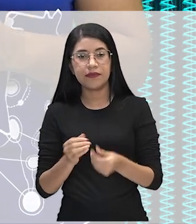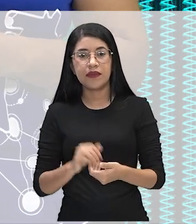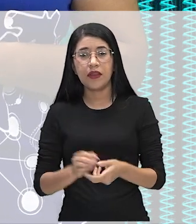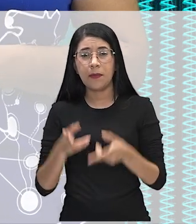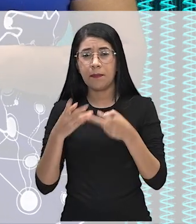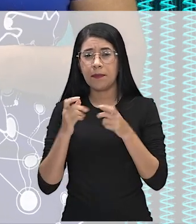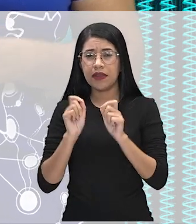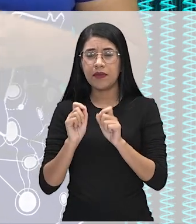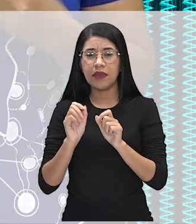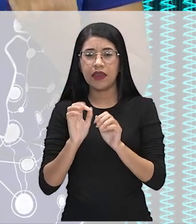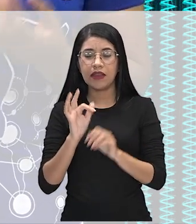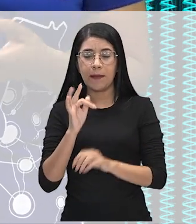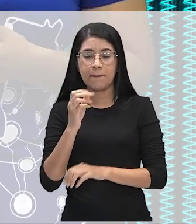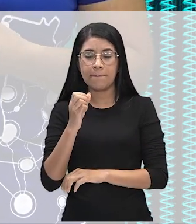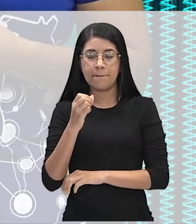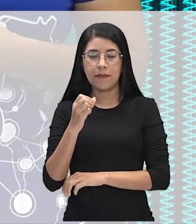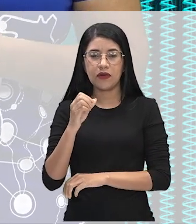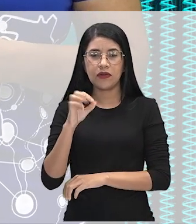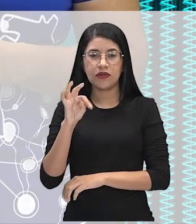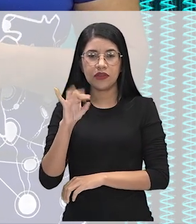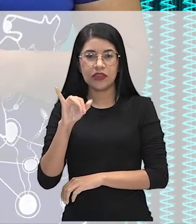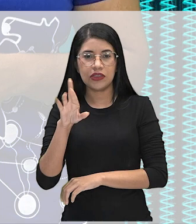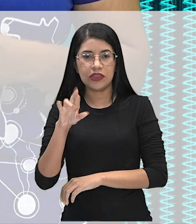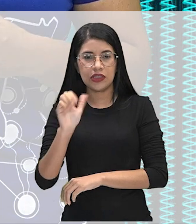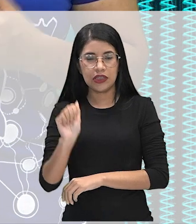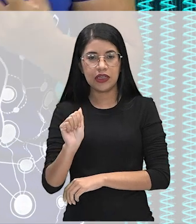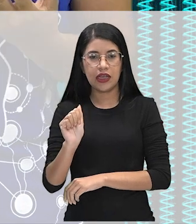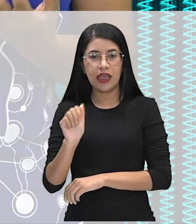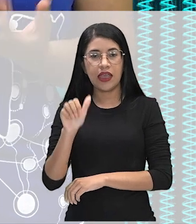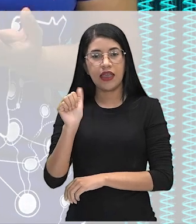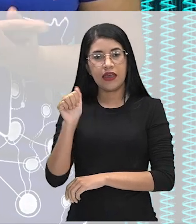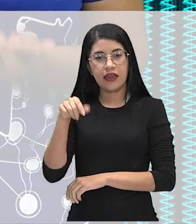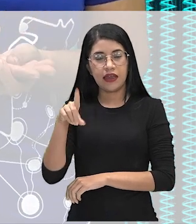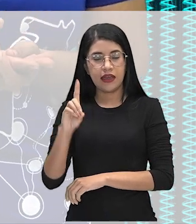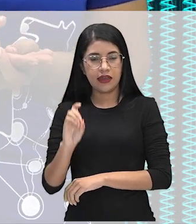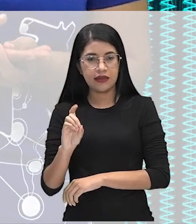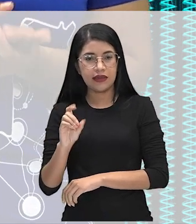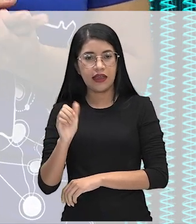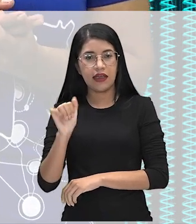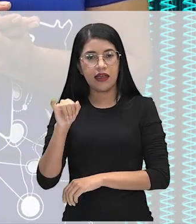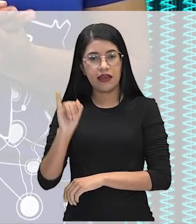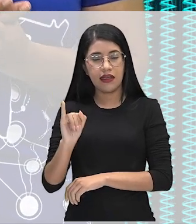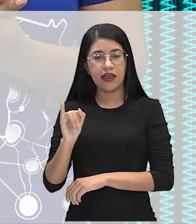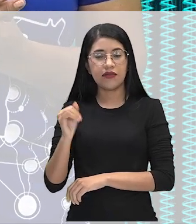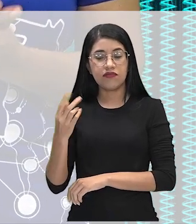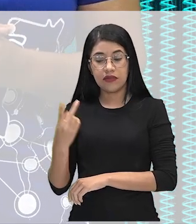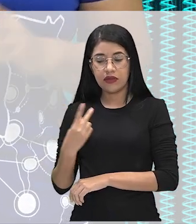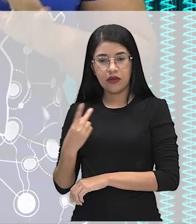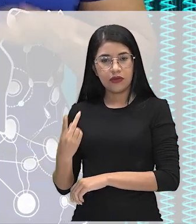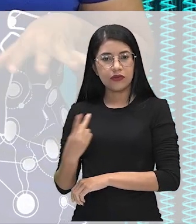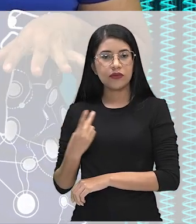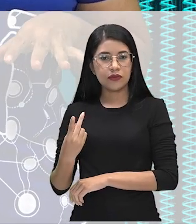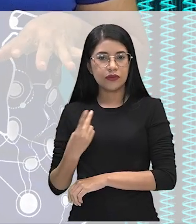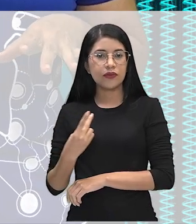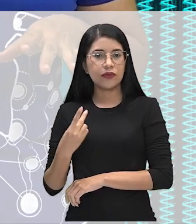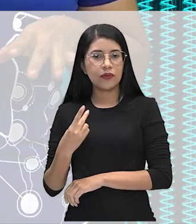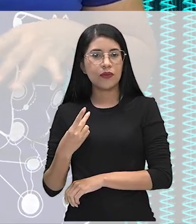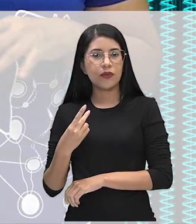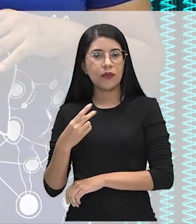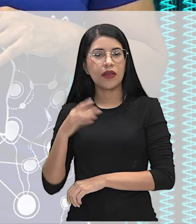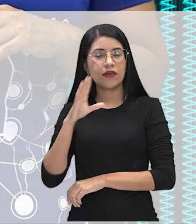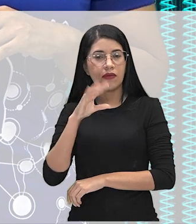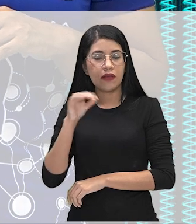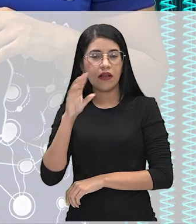I speak English. Potira and I speak English. A Potira e eu falamos inglês, tá? Sempre que